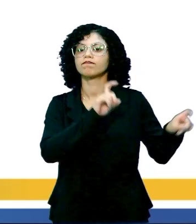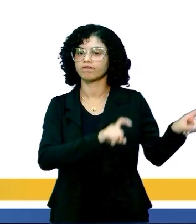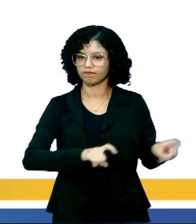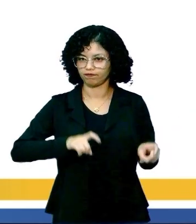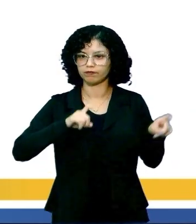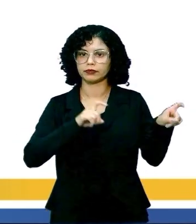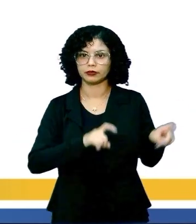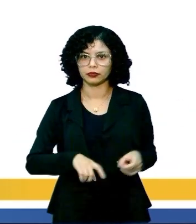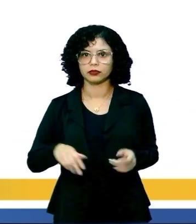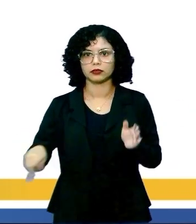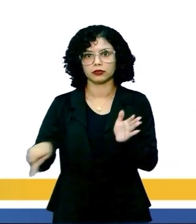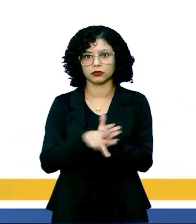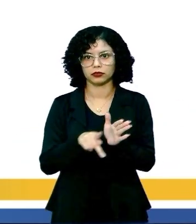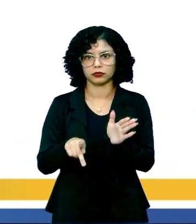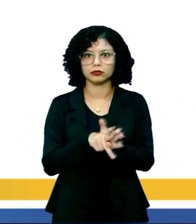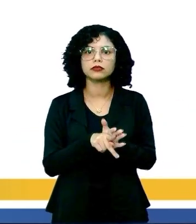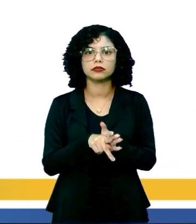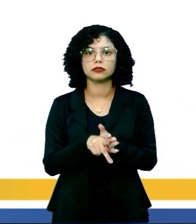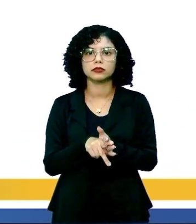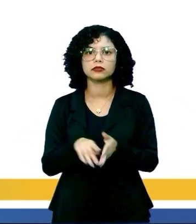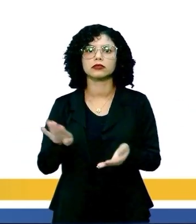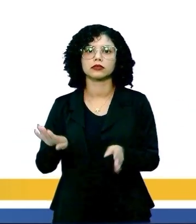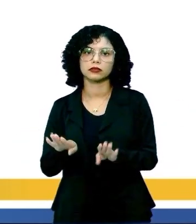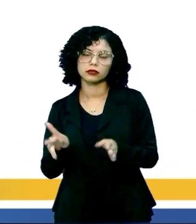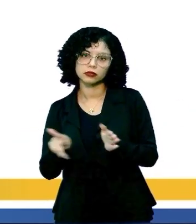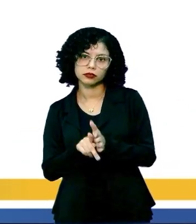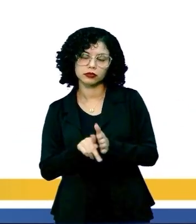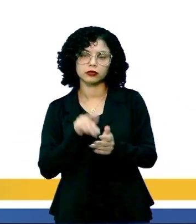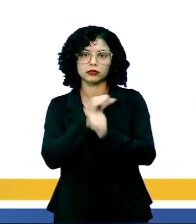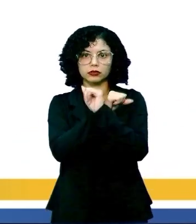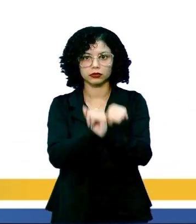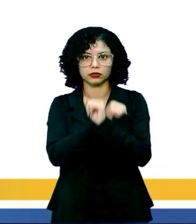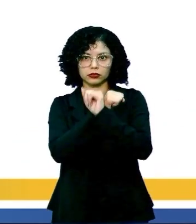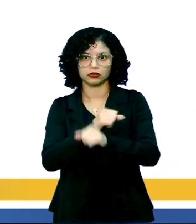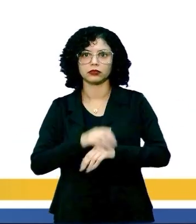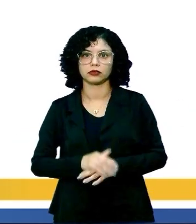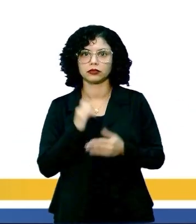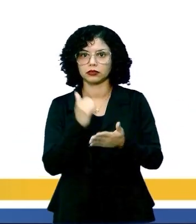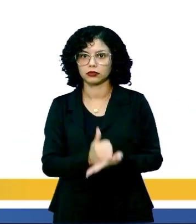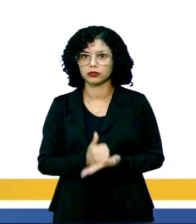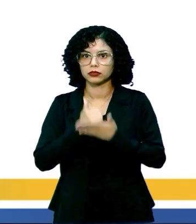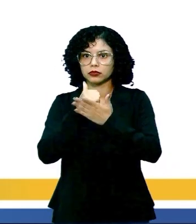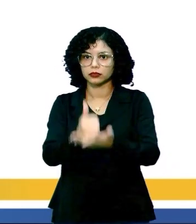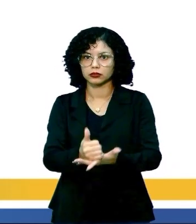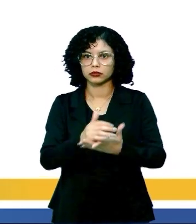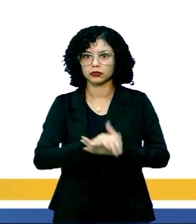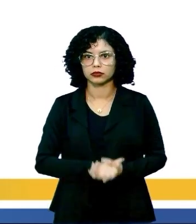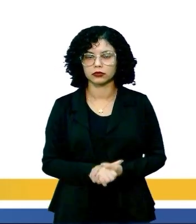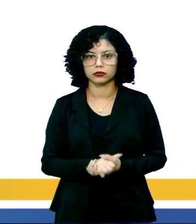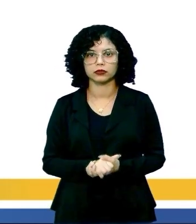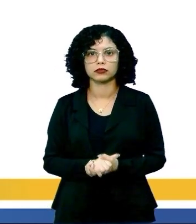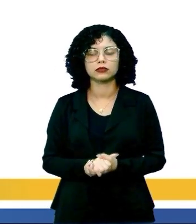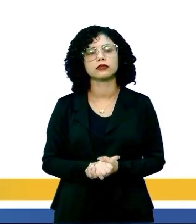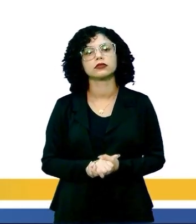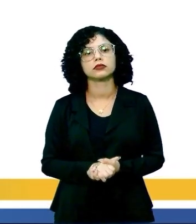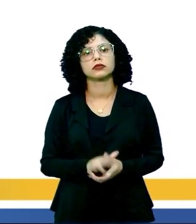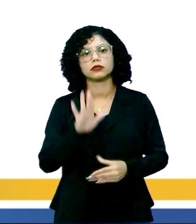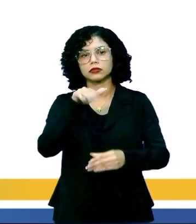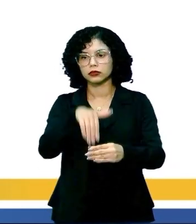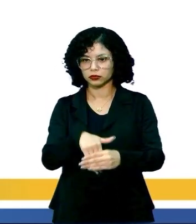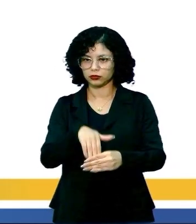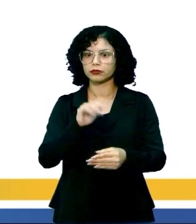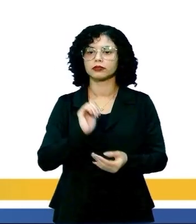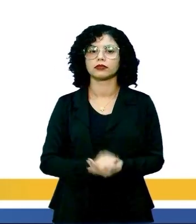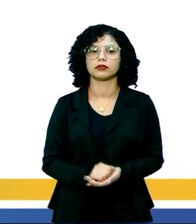fazendeiros, proprietários, né, de fazendas e de escravos, e apoiavam pessoas que iriam se candidatar,